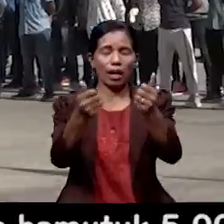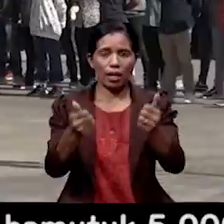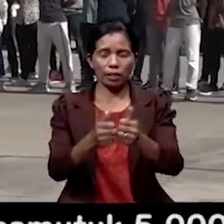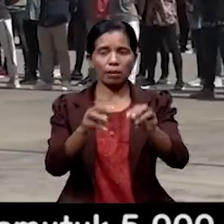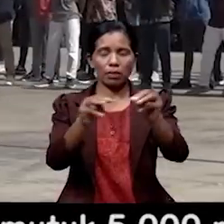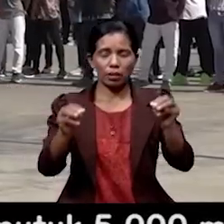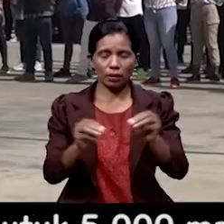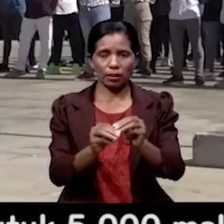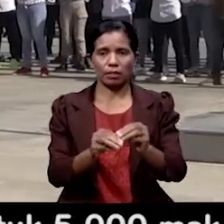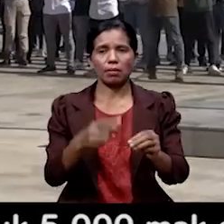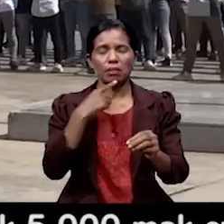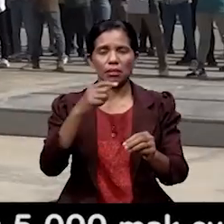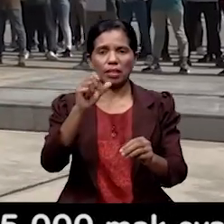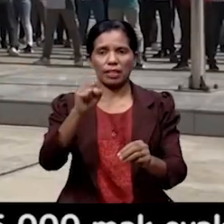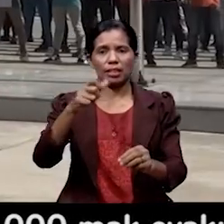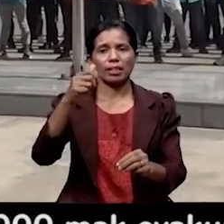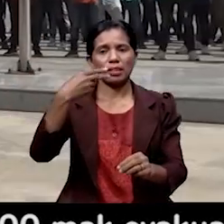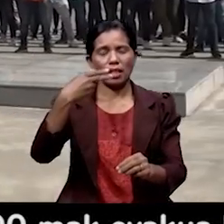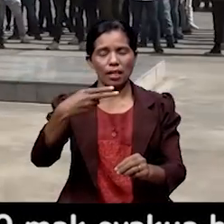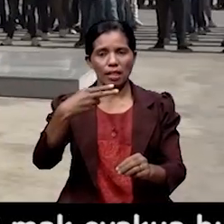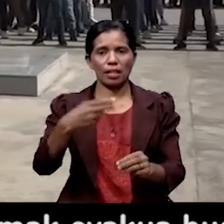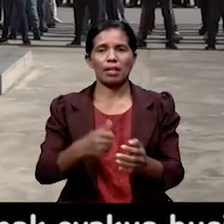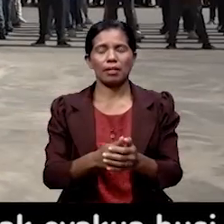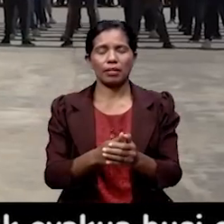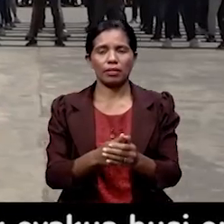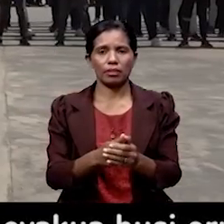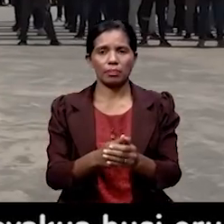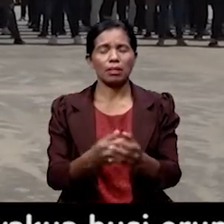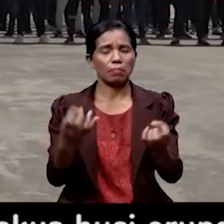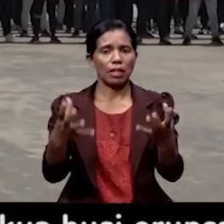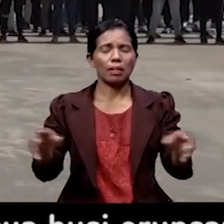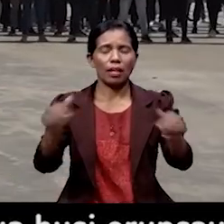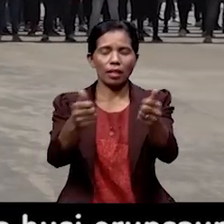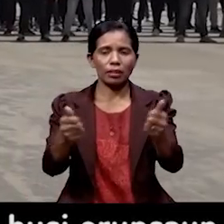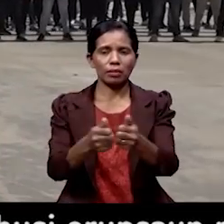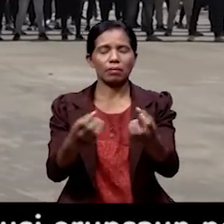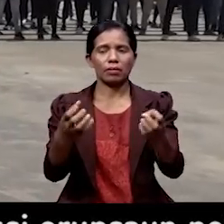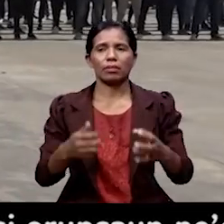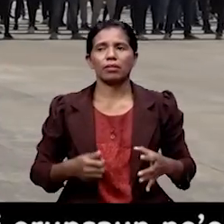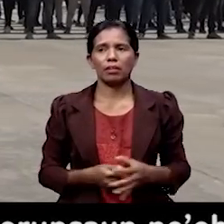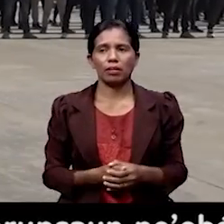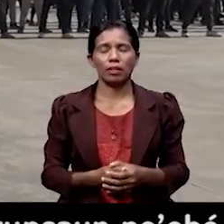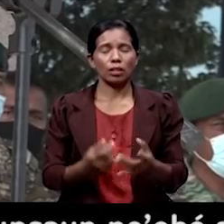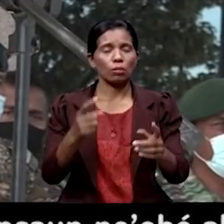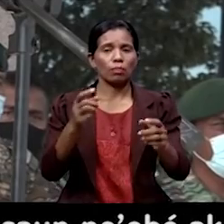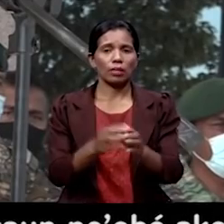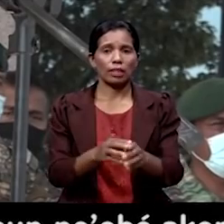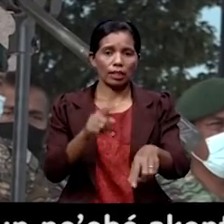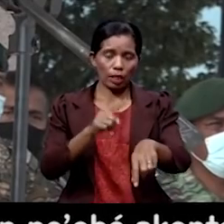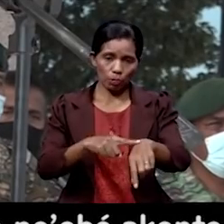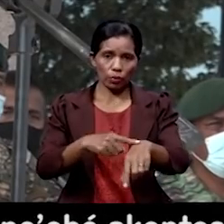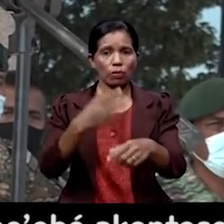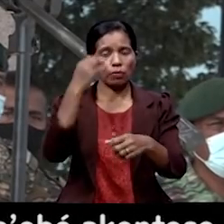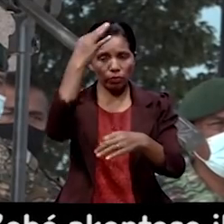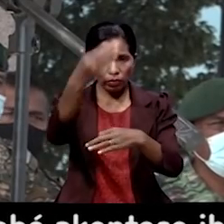esia, belo corca, balo kersati, esia oi. A partir hoje,